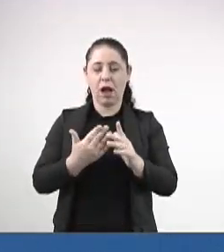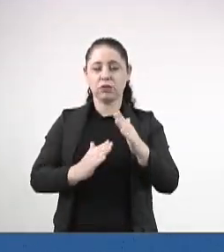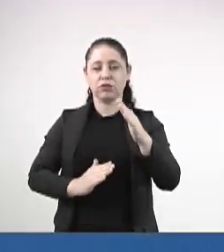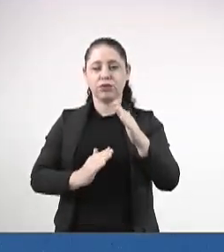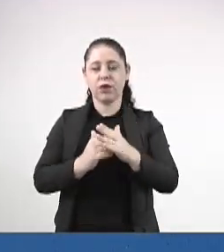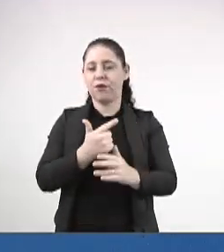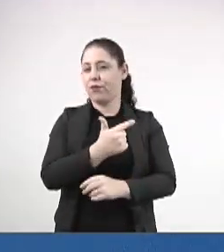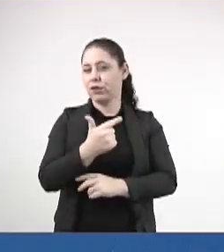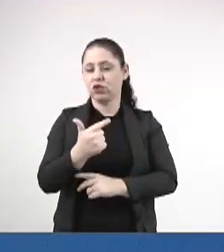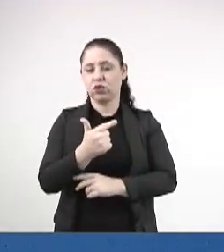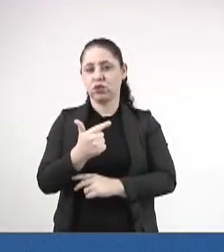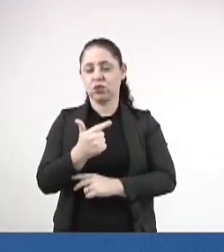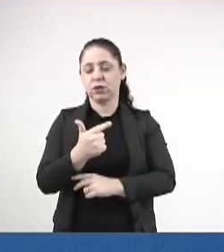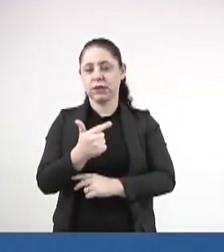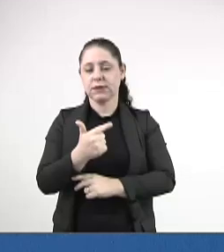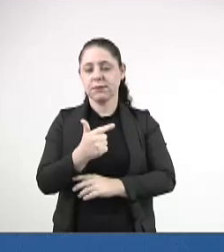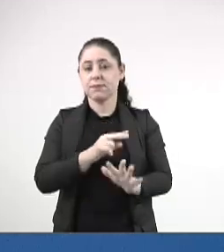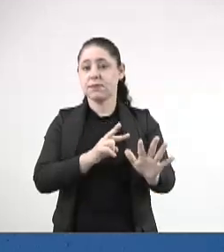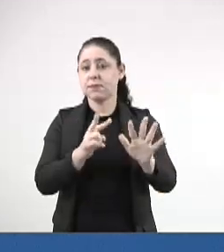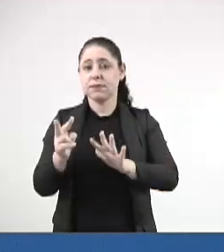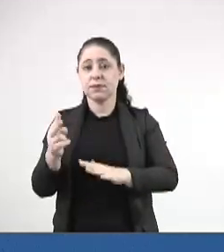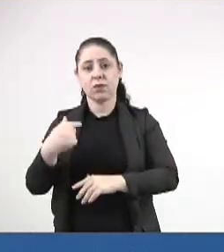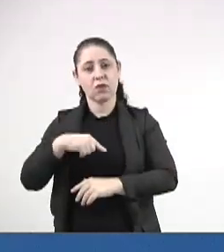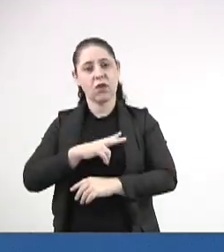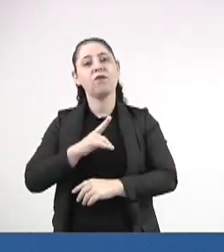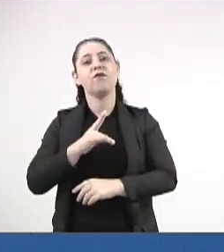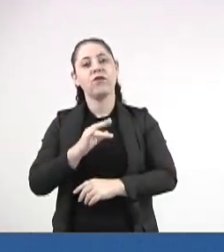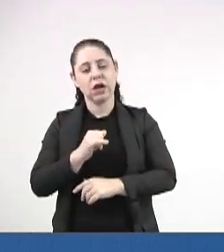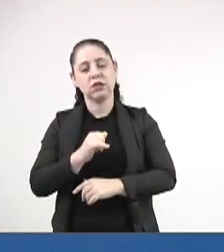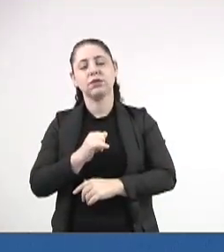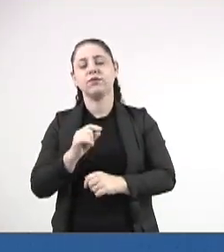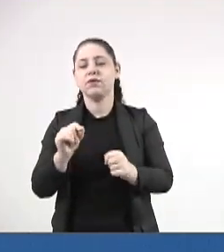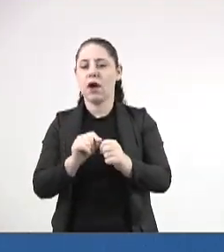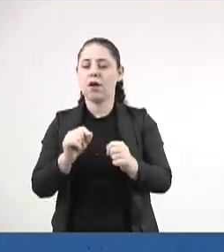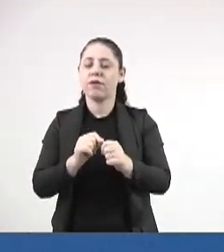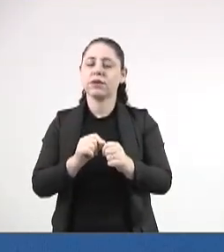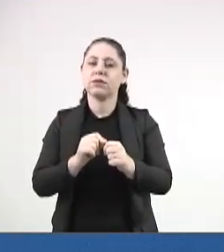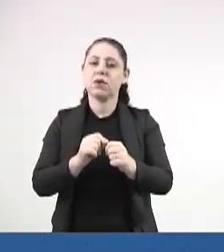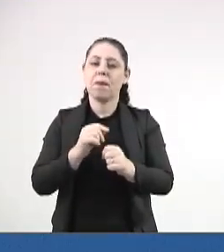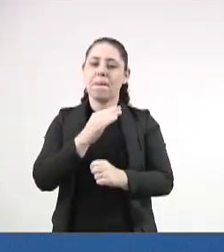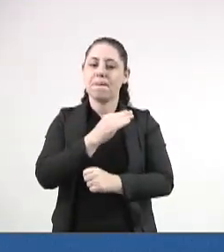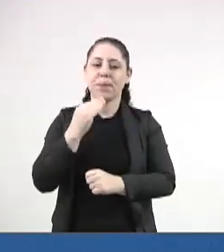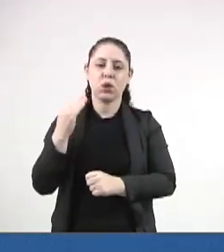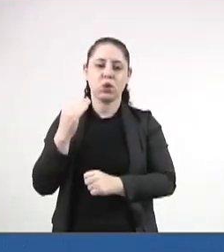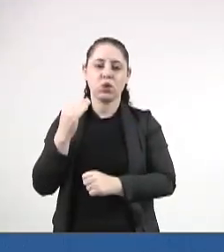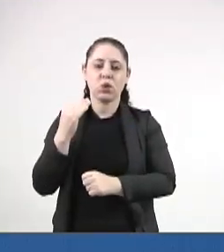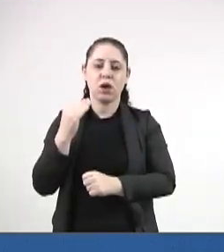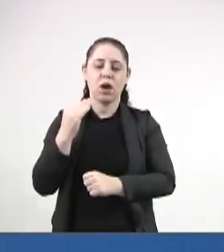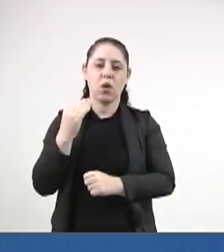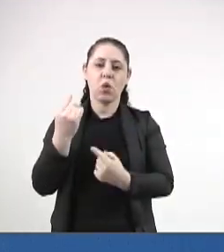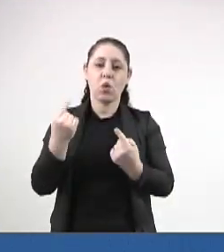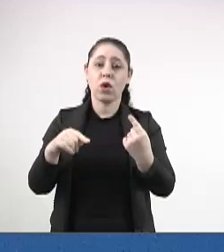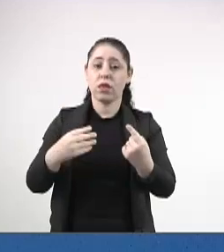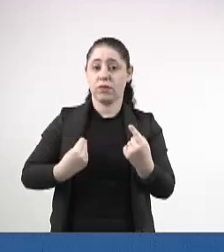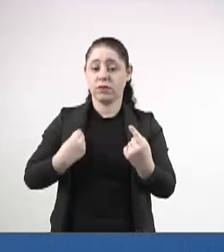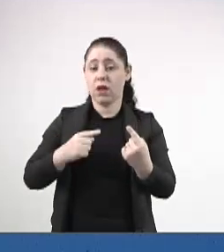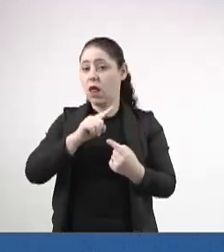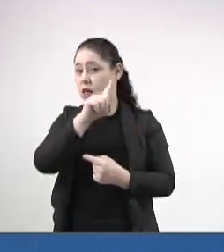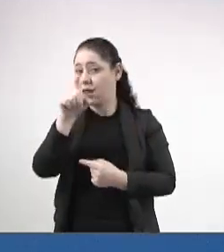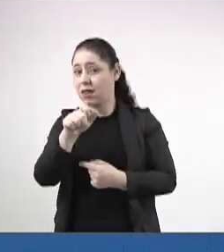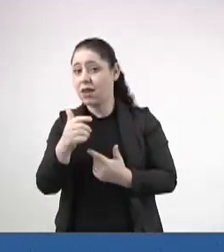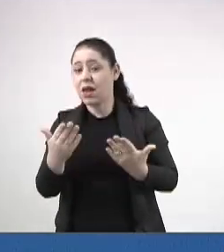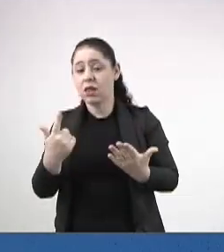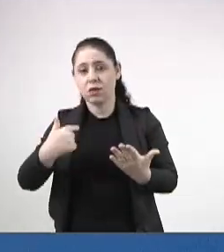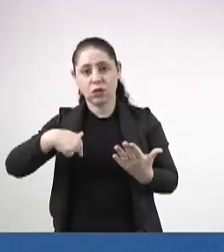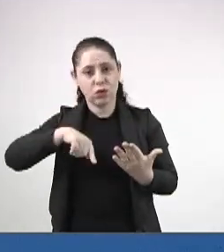chegar às 22 semanas, nós vamos estar praticando um atentado contra a vida. É essa questão